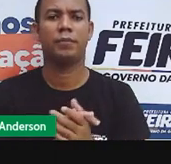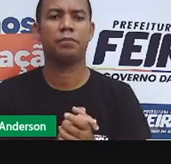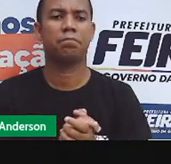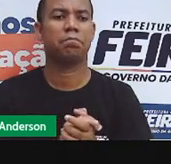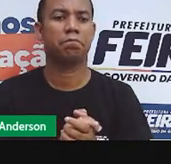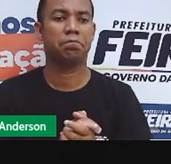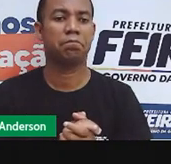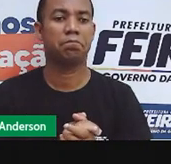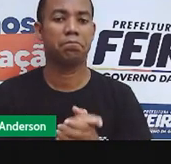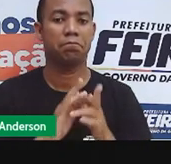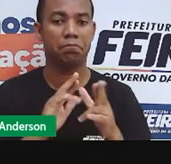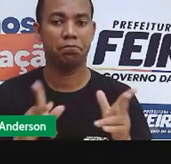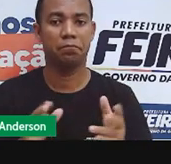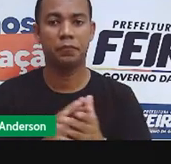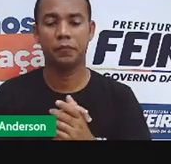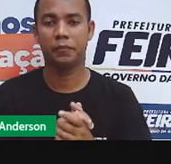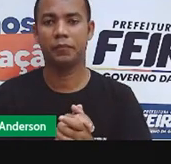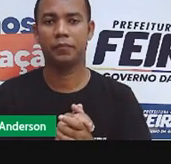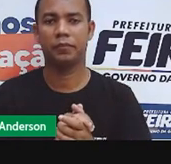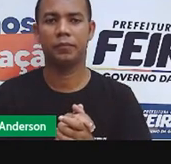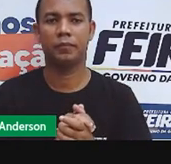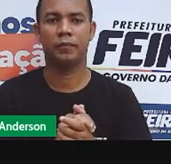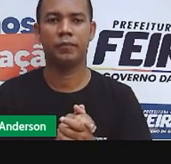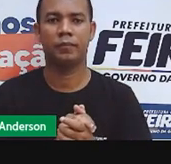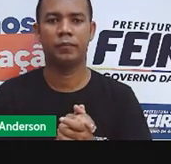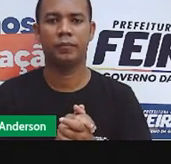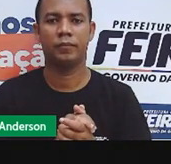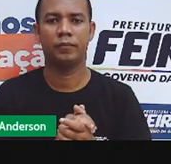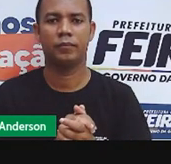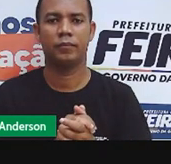musical diferente um do outro.